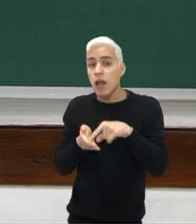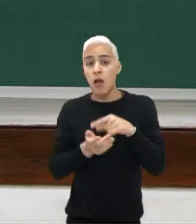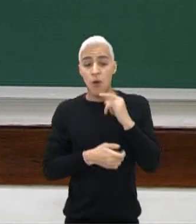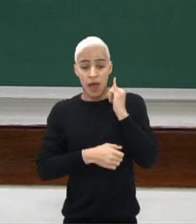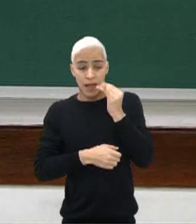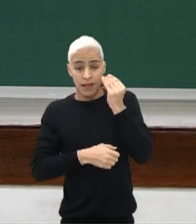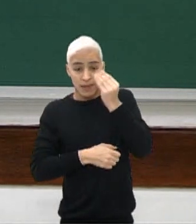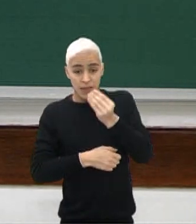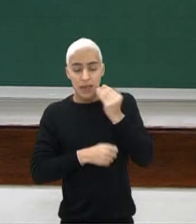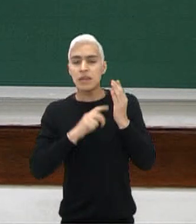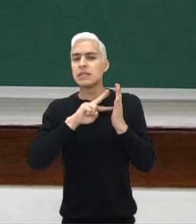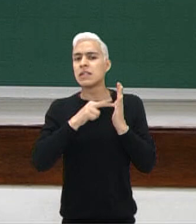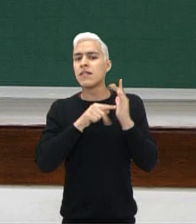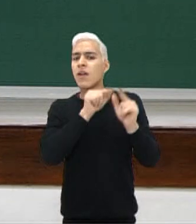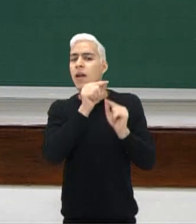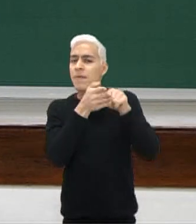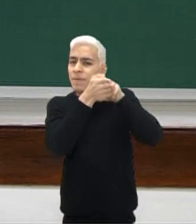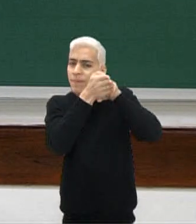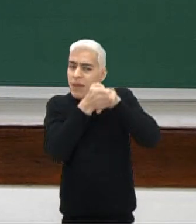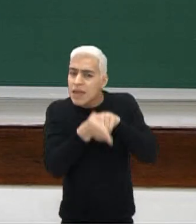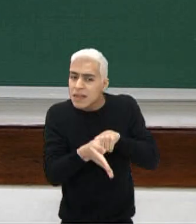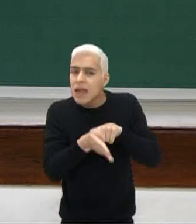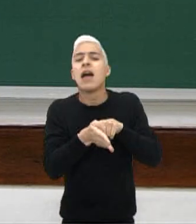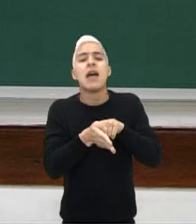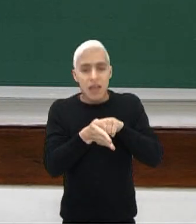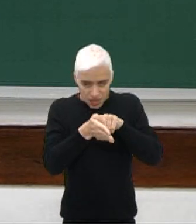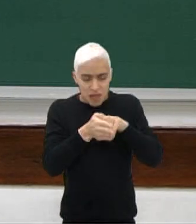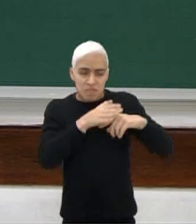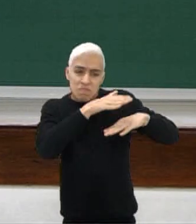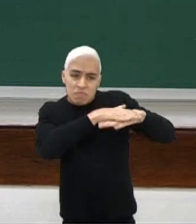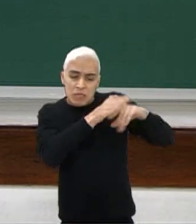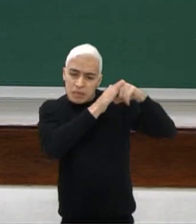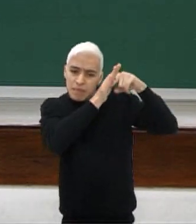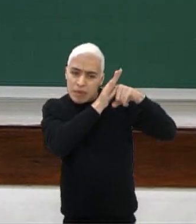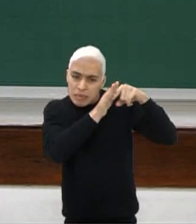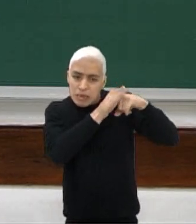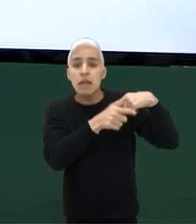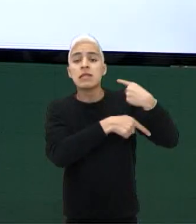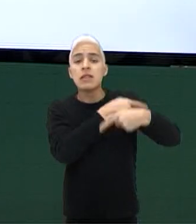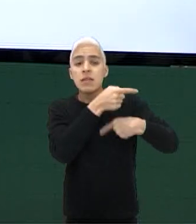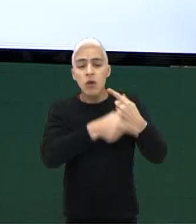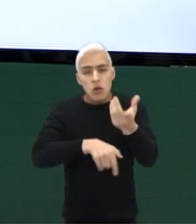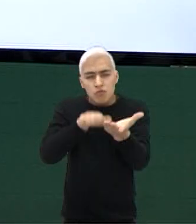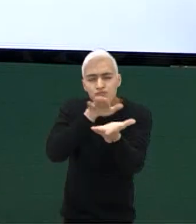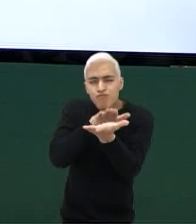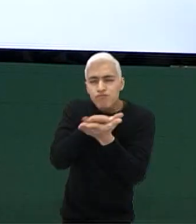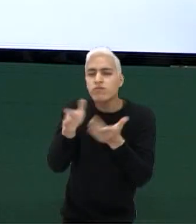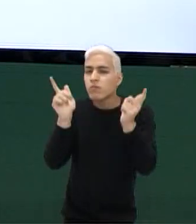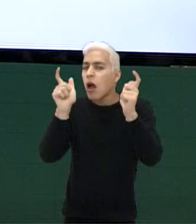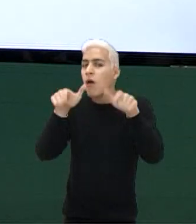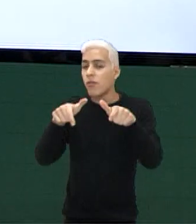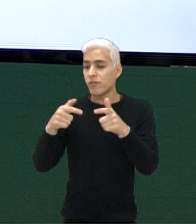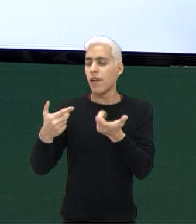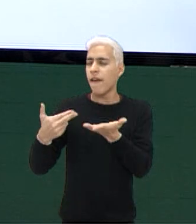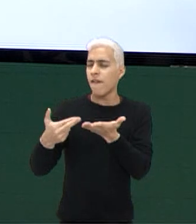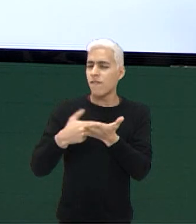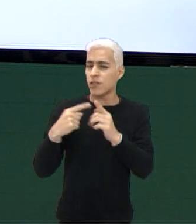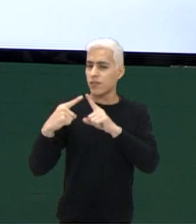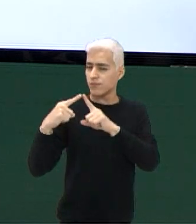experiência é uma pesquisa, essa pesquisa é feita e depois ela é publicada naquela revista